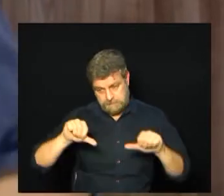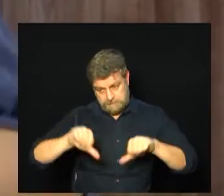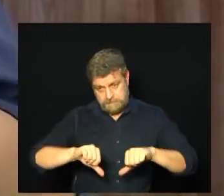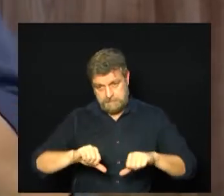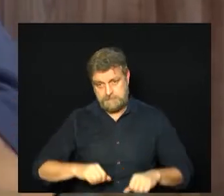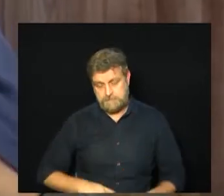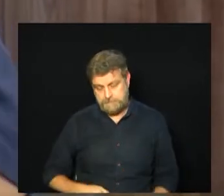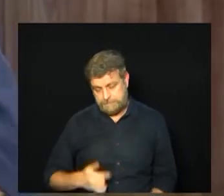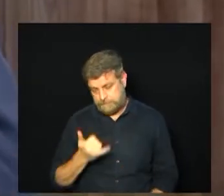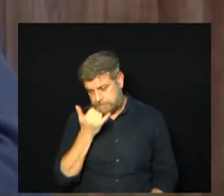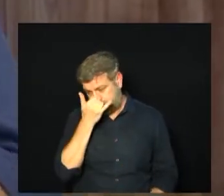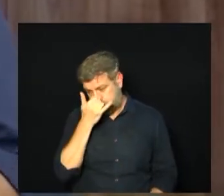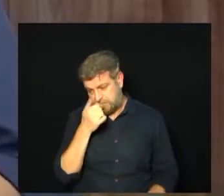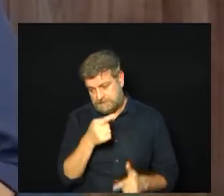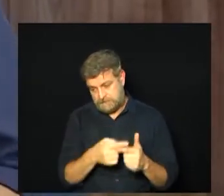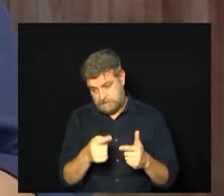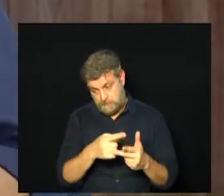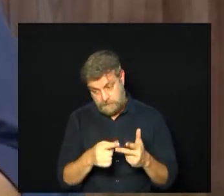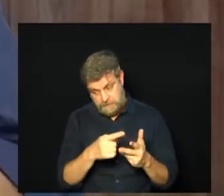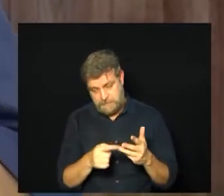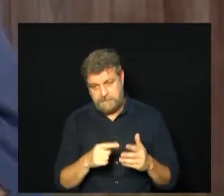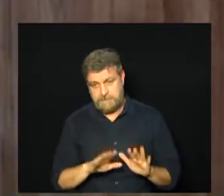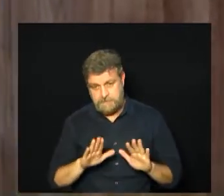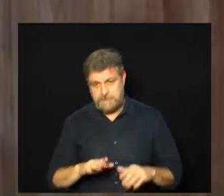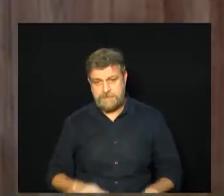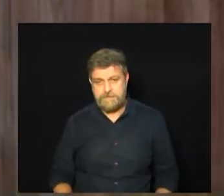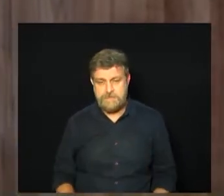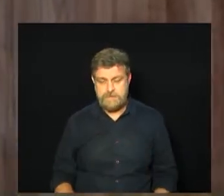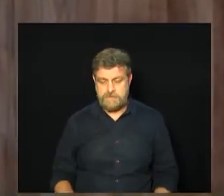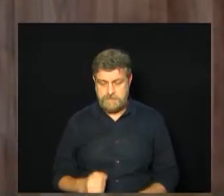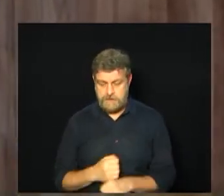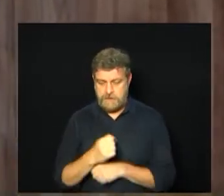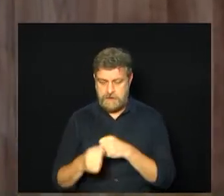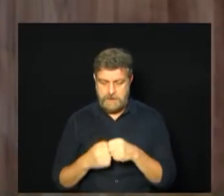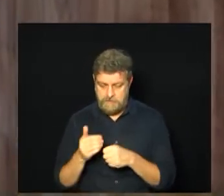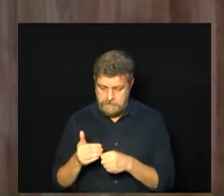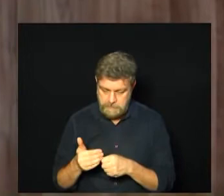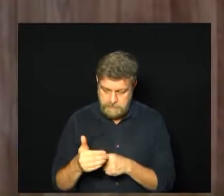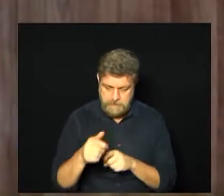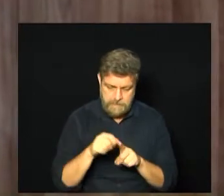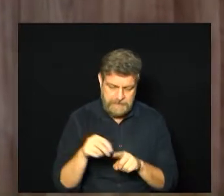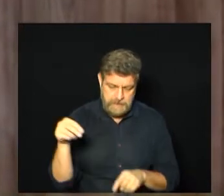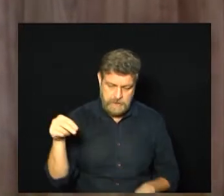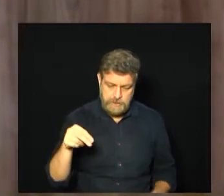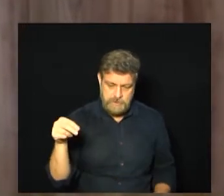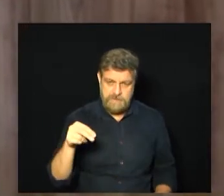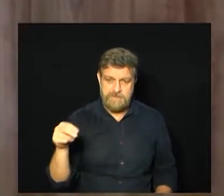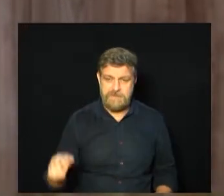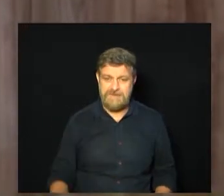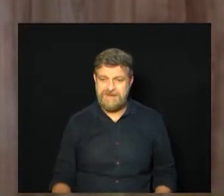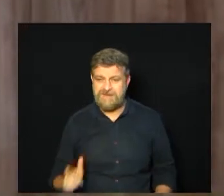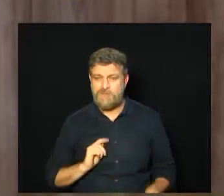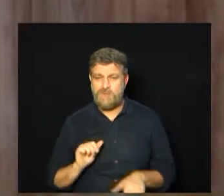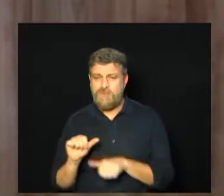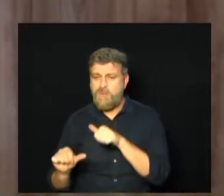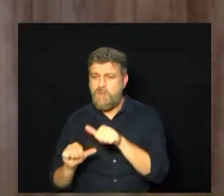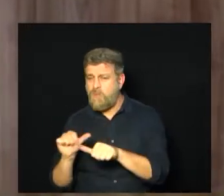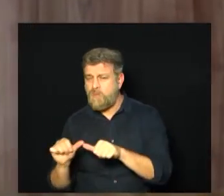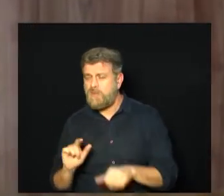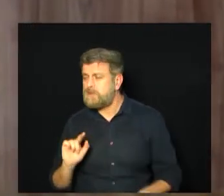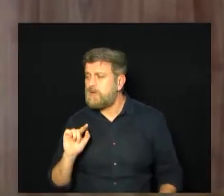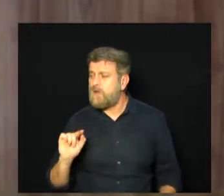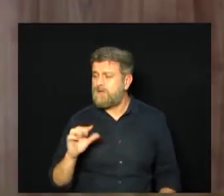né? É isso. E com relação ao calendário escolar, a partir de agora, a gente já está no mês de novembro, né, Luiz? Há alguma mudança prevista